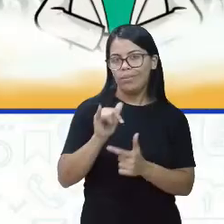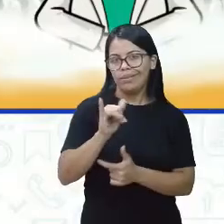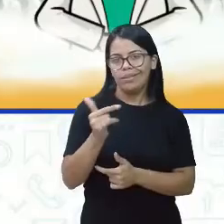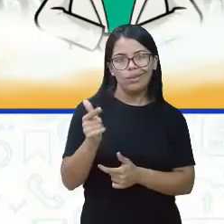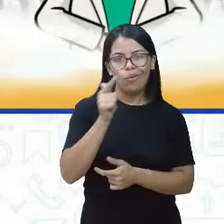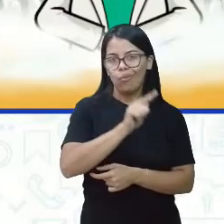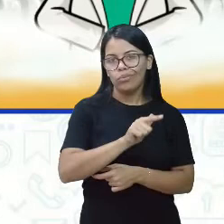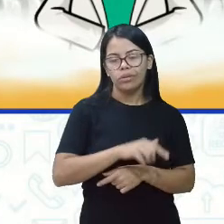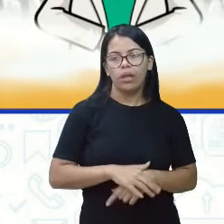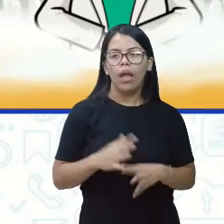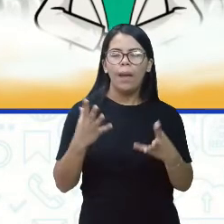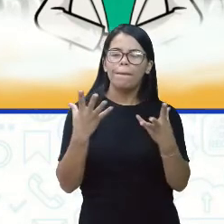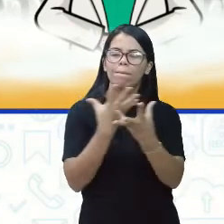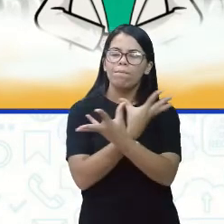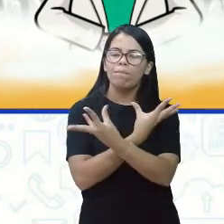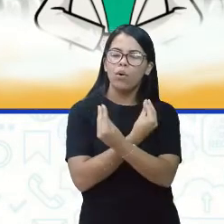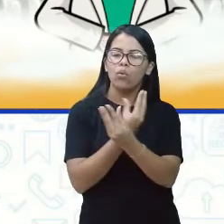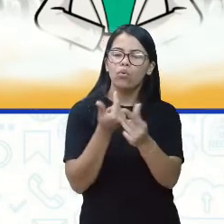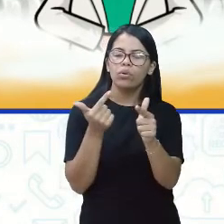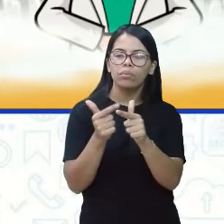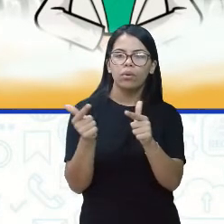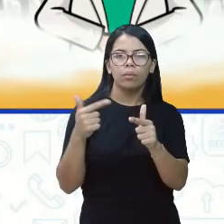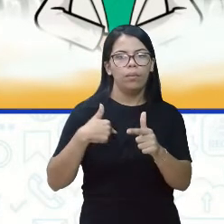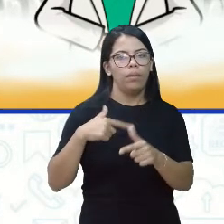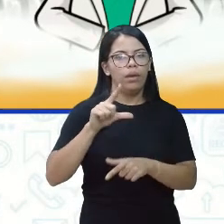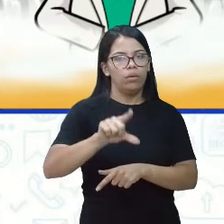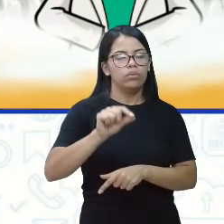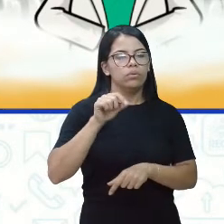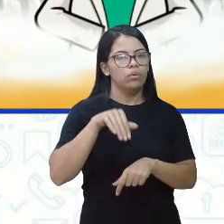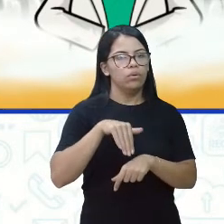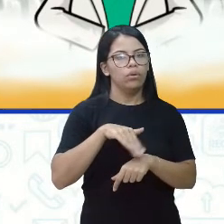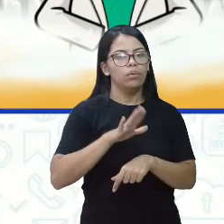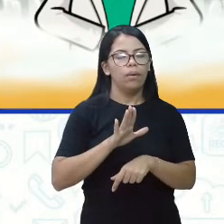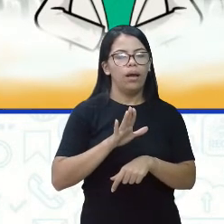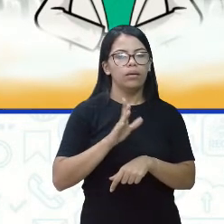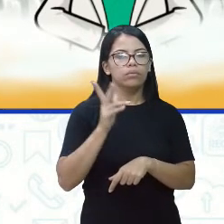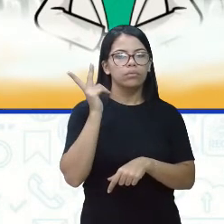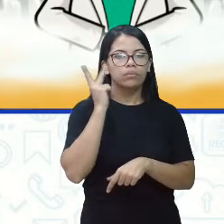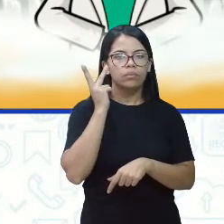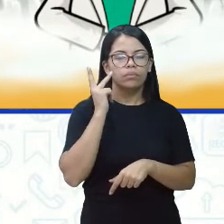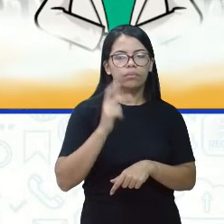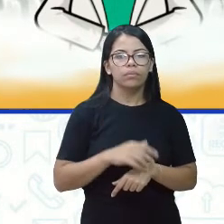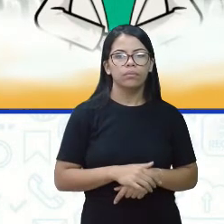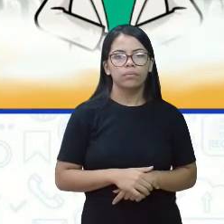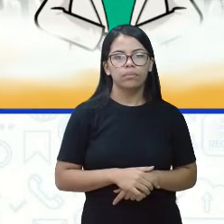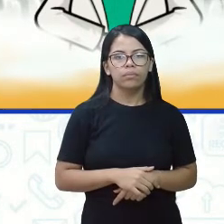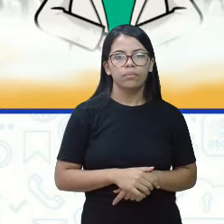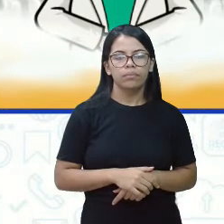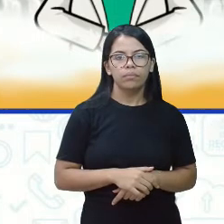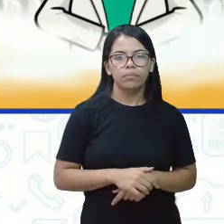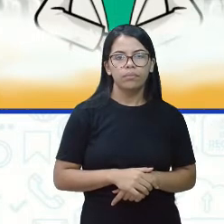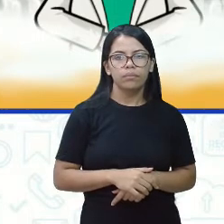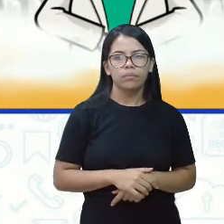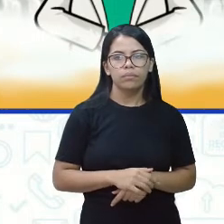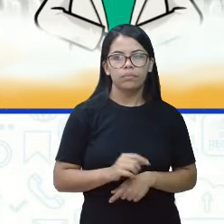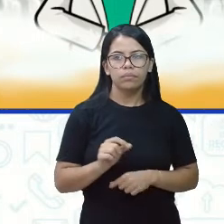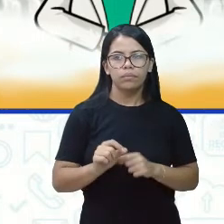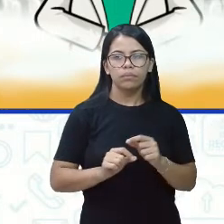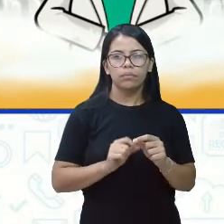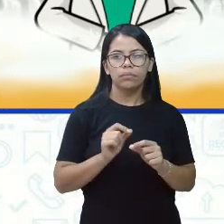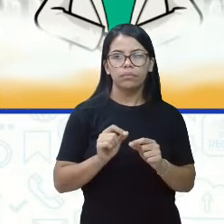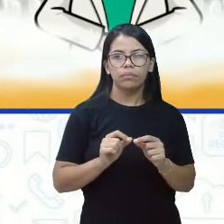né? Eu selecionei, vamos dizer assim, os mais comuns, que seria a infecção das vias aéreas, né? Então, está